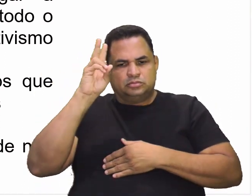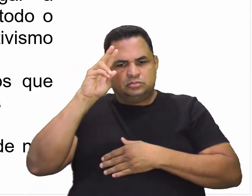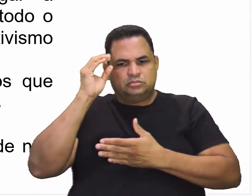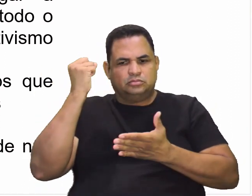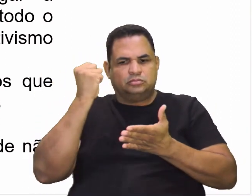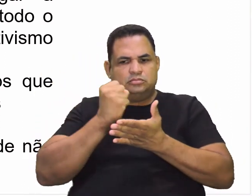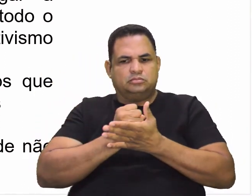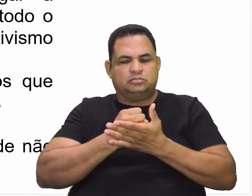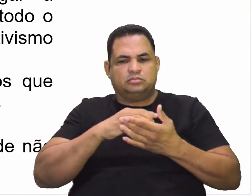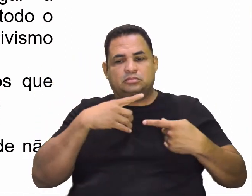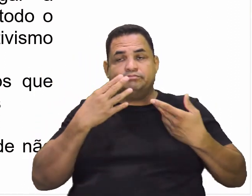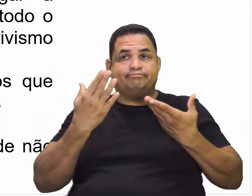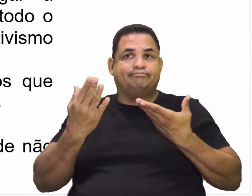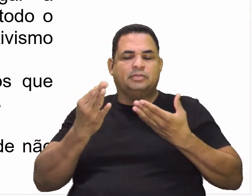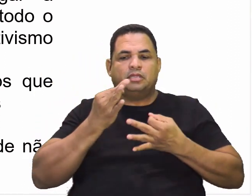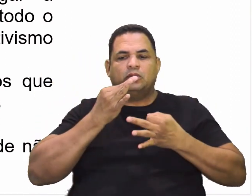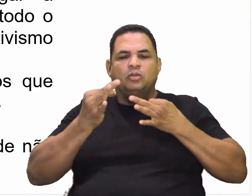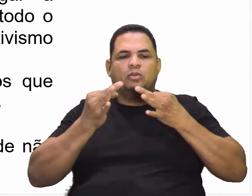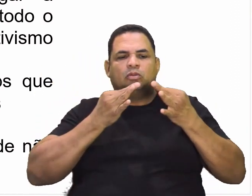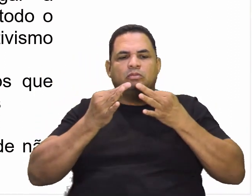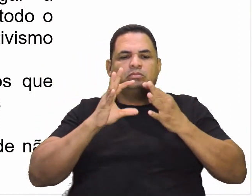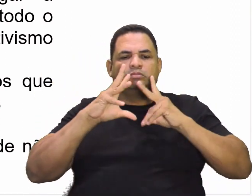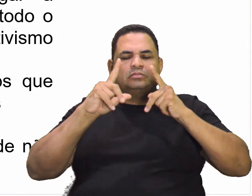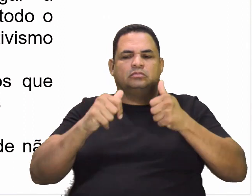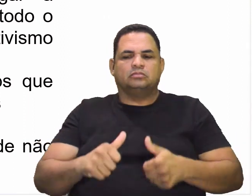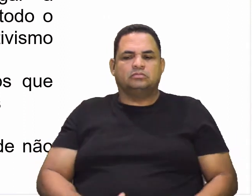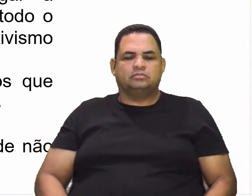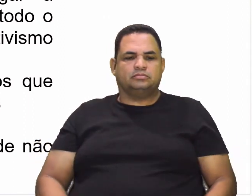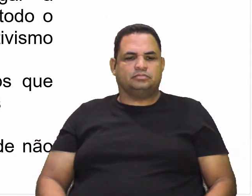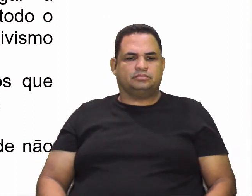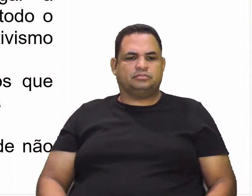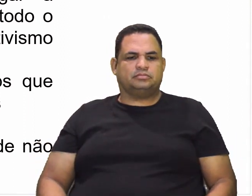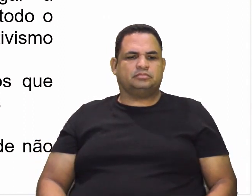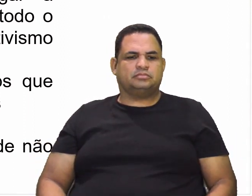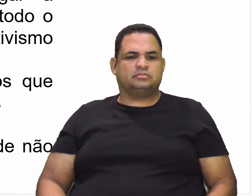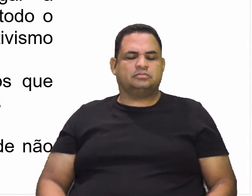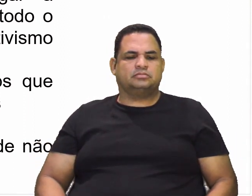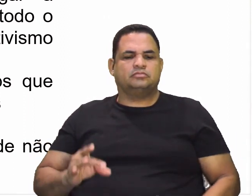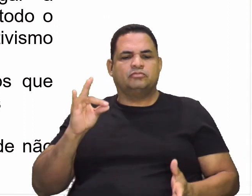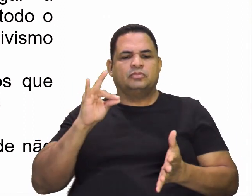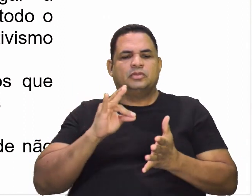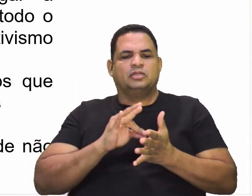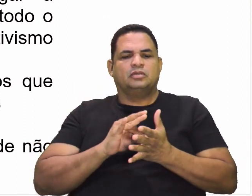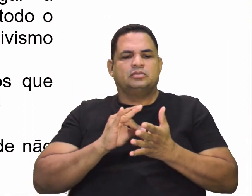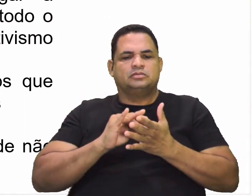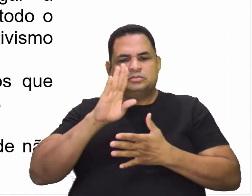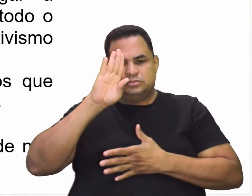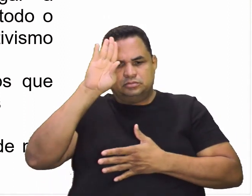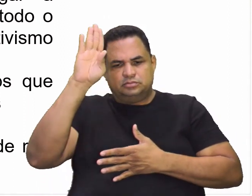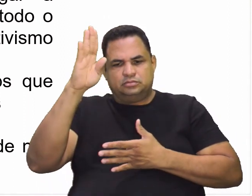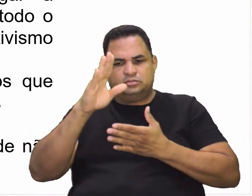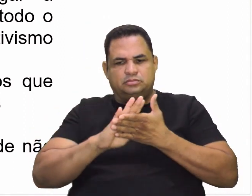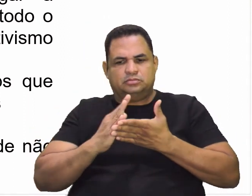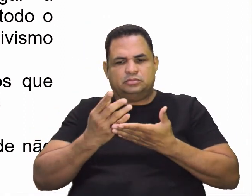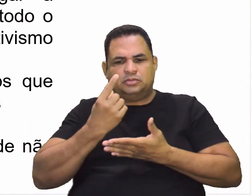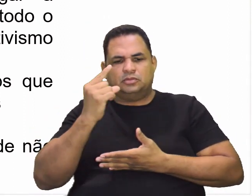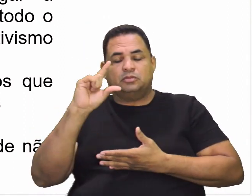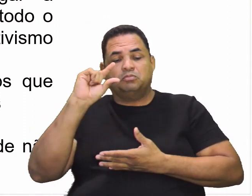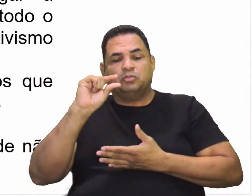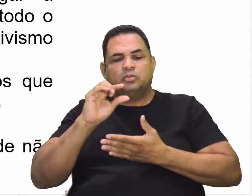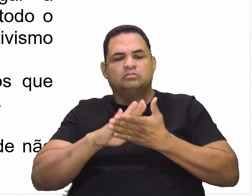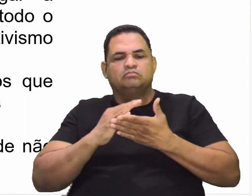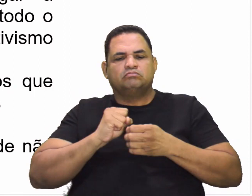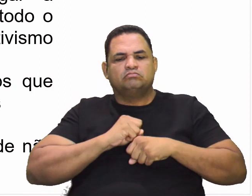ficou marcado pelo relativismo total. Os fatos privilegiados seriam aqueles poucos que